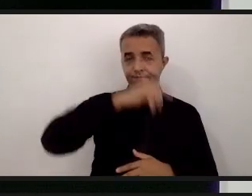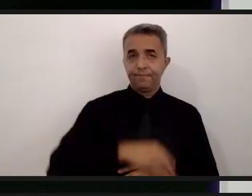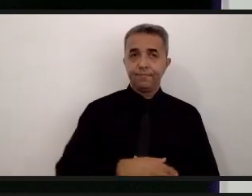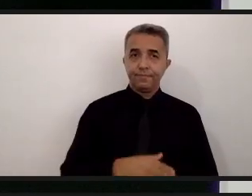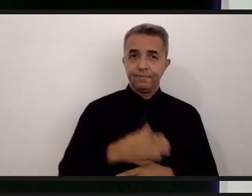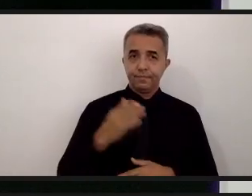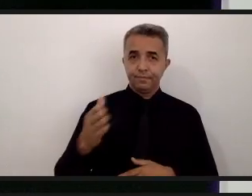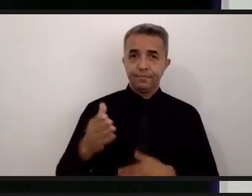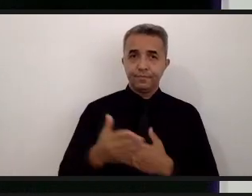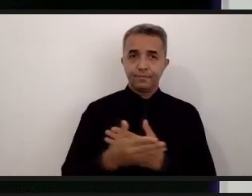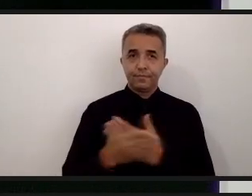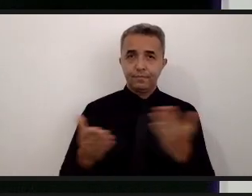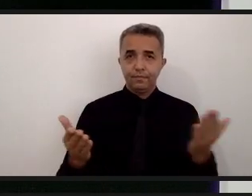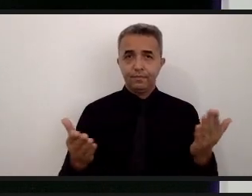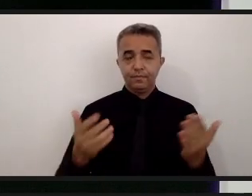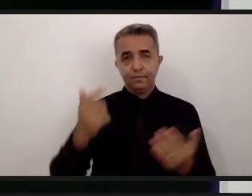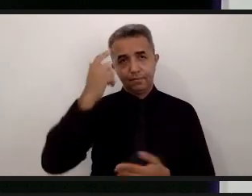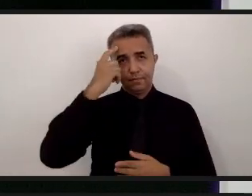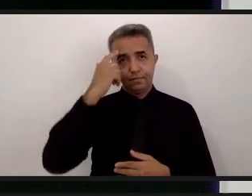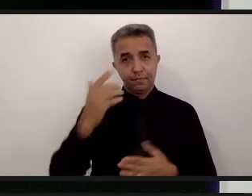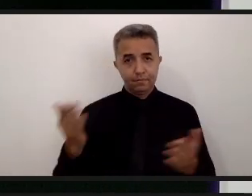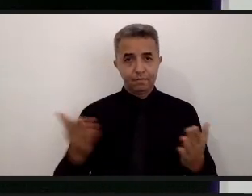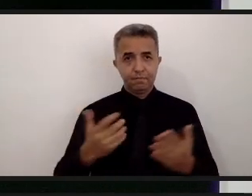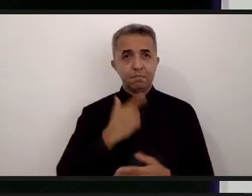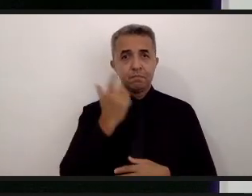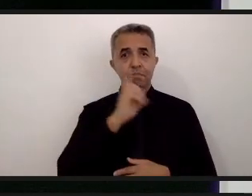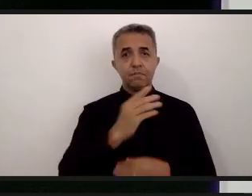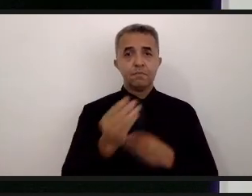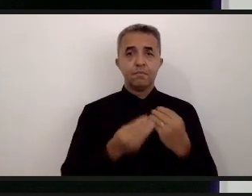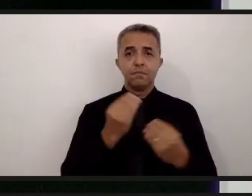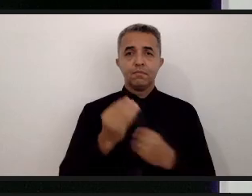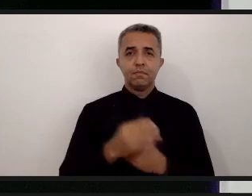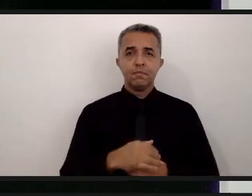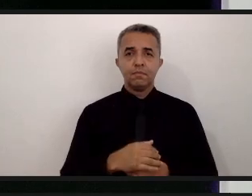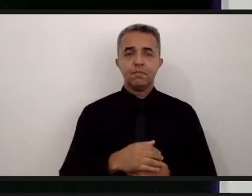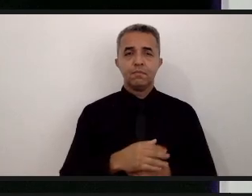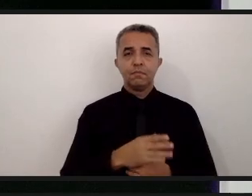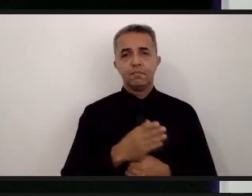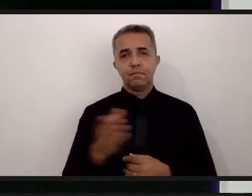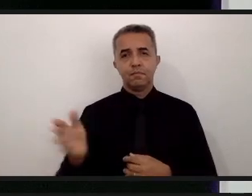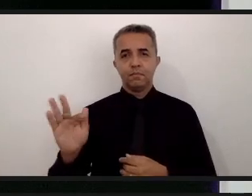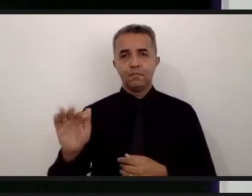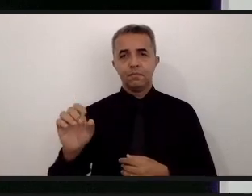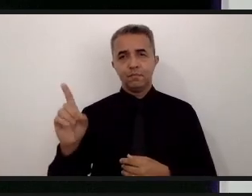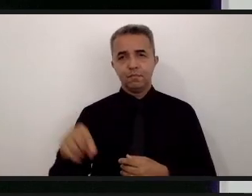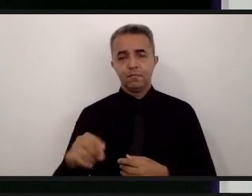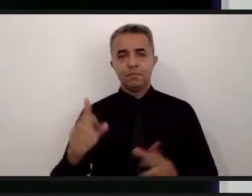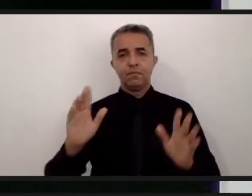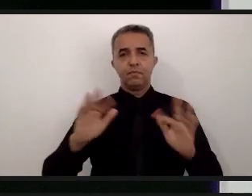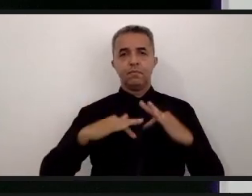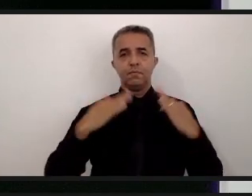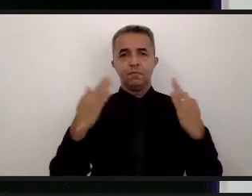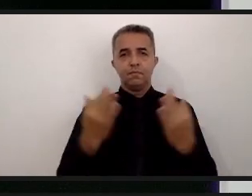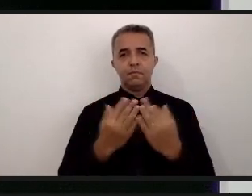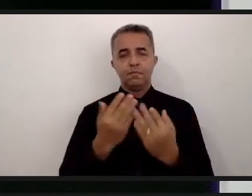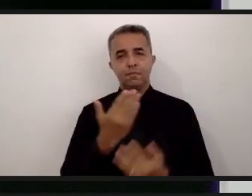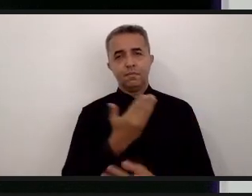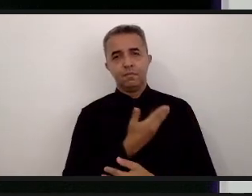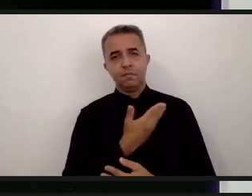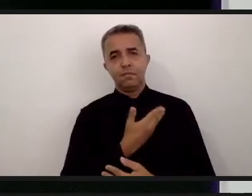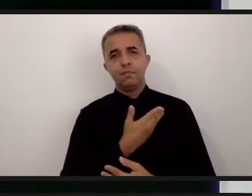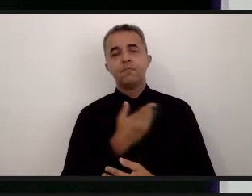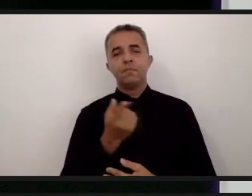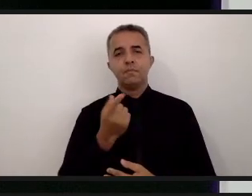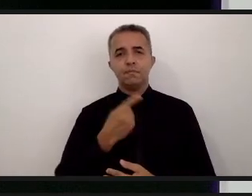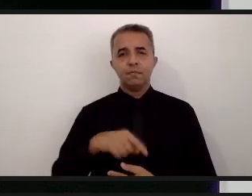agora, como vou conseguir? E pela fé, pela família, pelos amigos, a gente